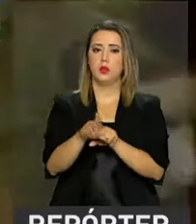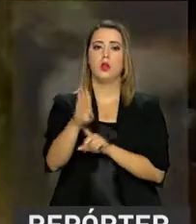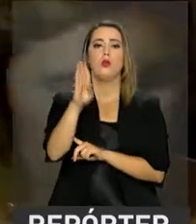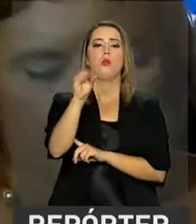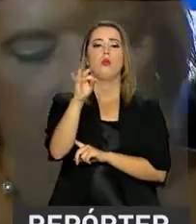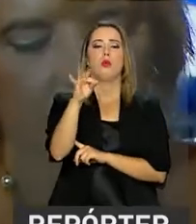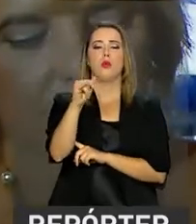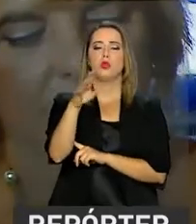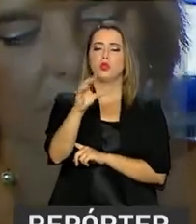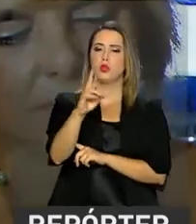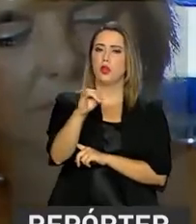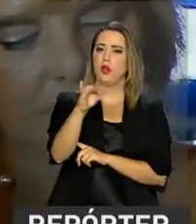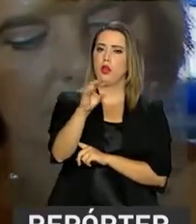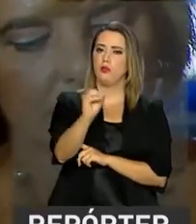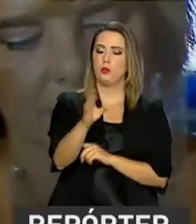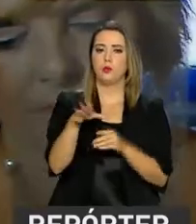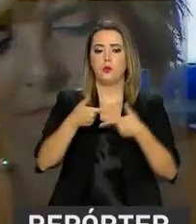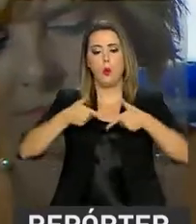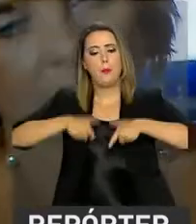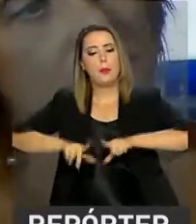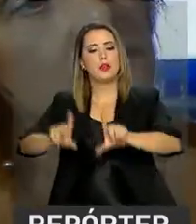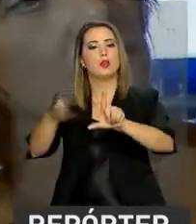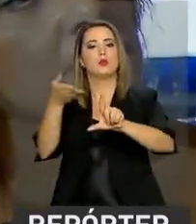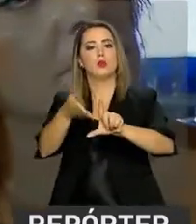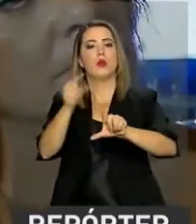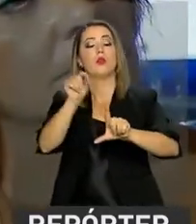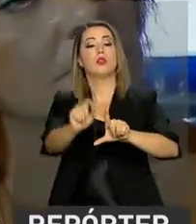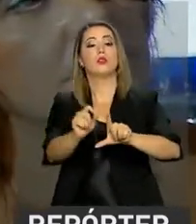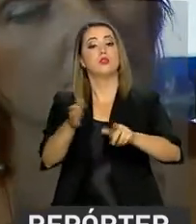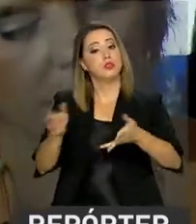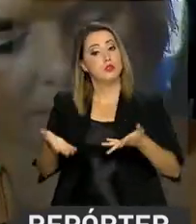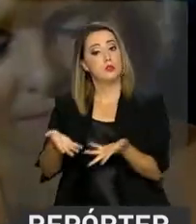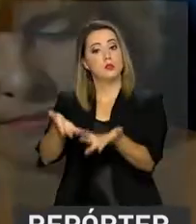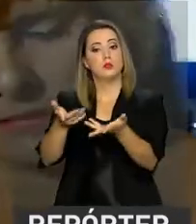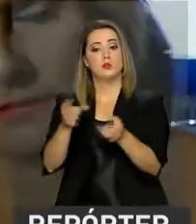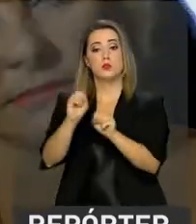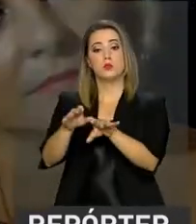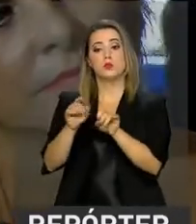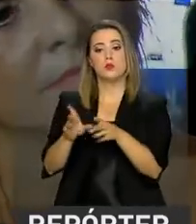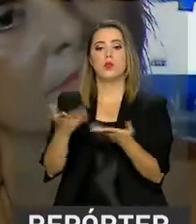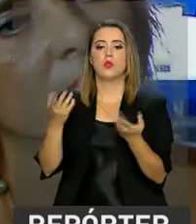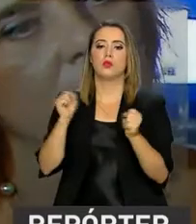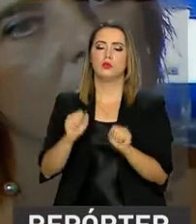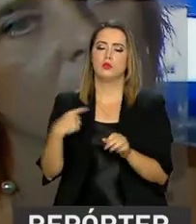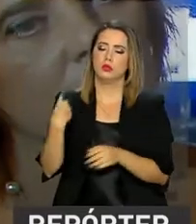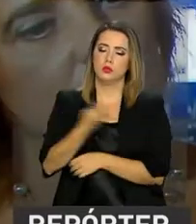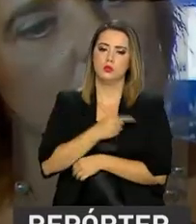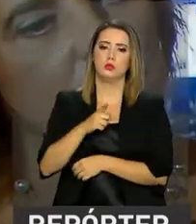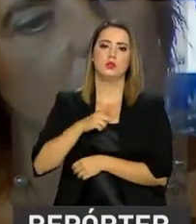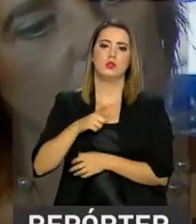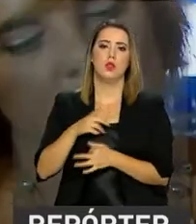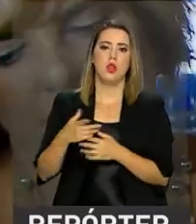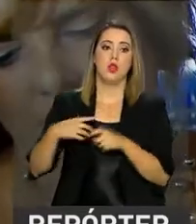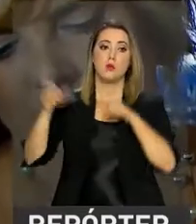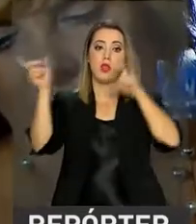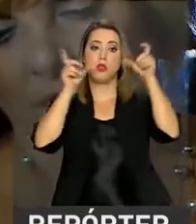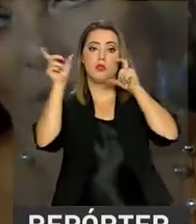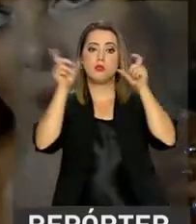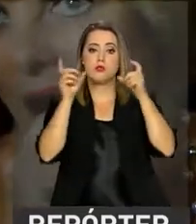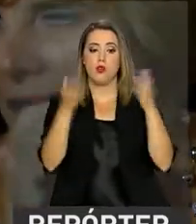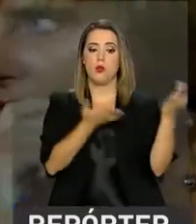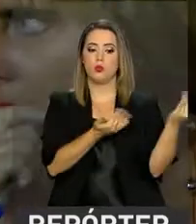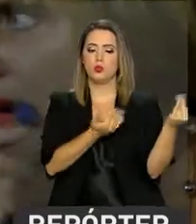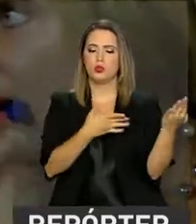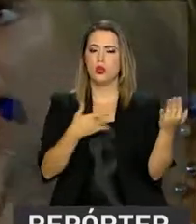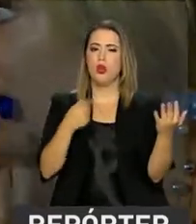esse prêmio porque não é um simples prêmio é um instrumento que um dos instrumentos que temos para despertar o jovem a